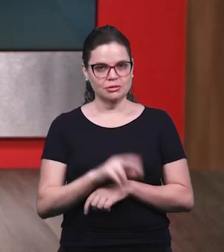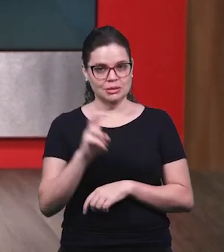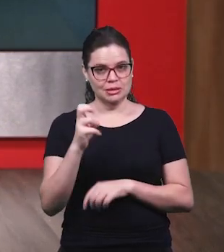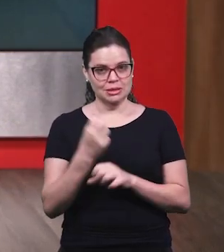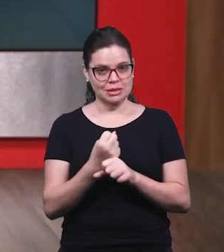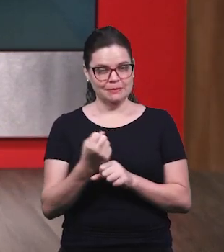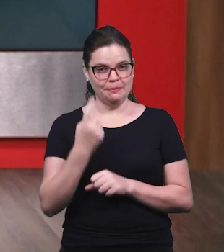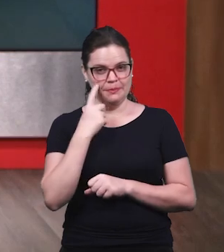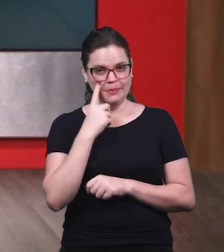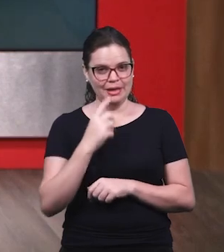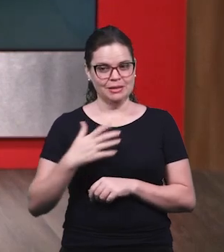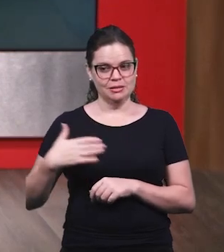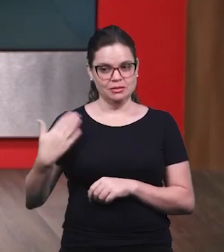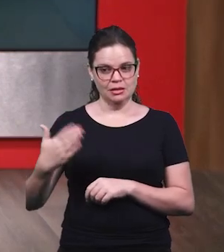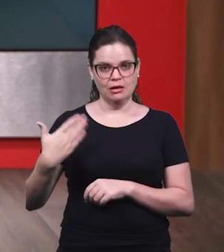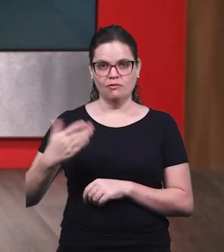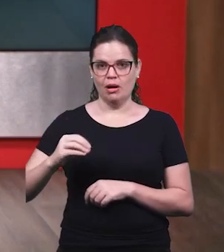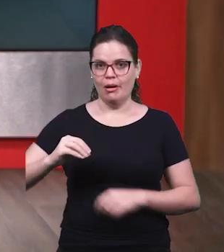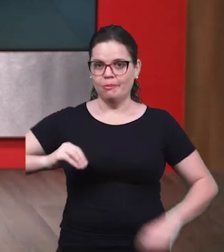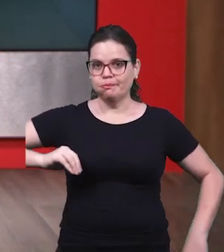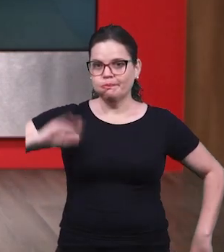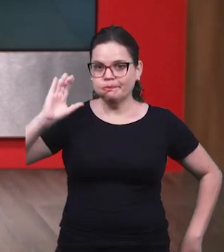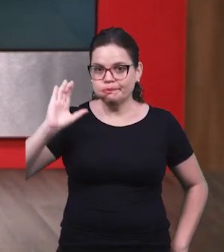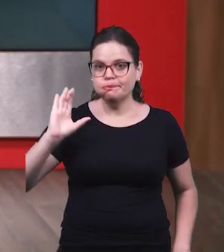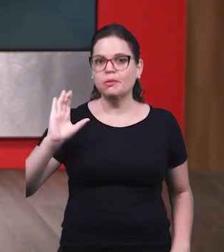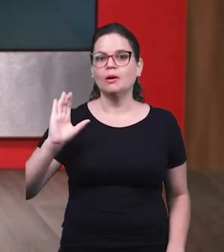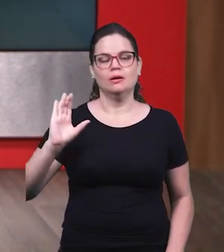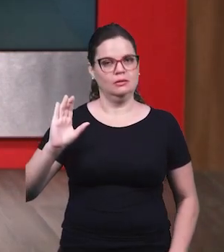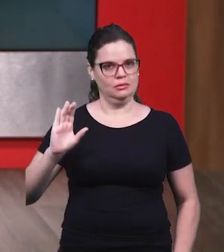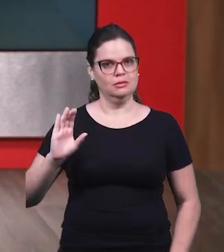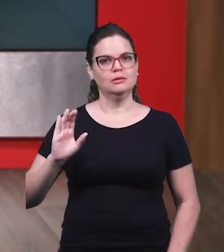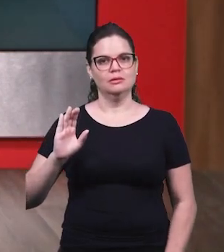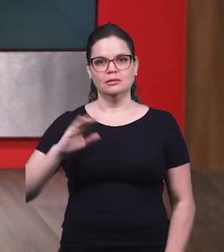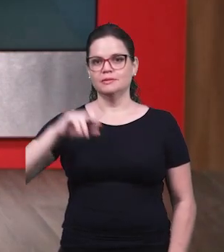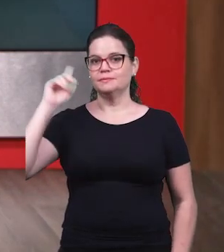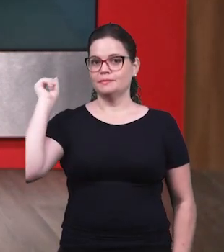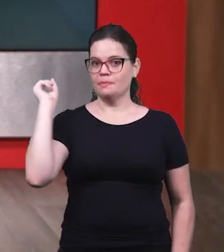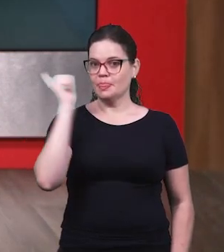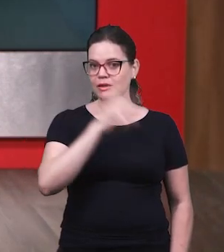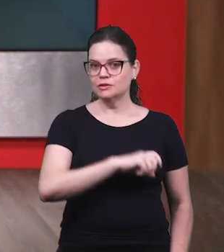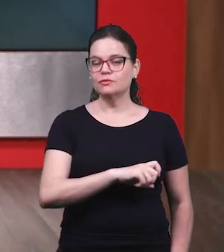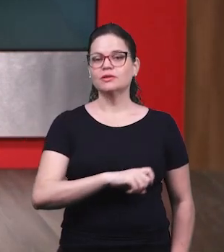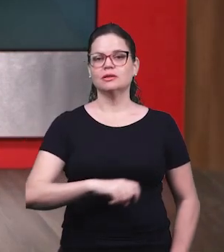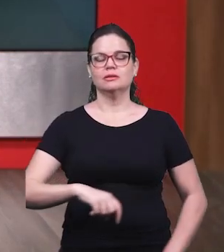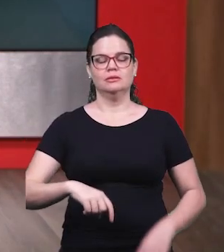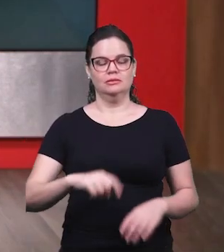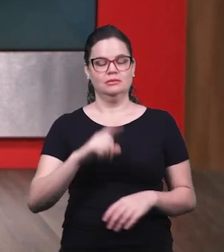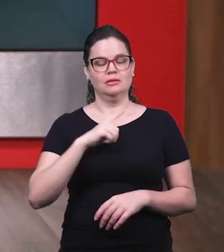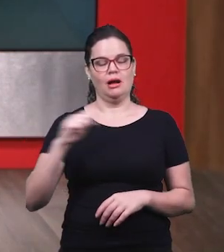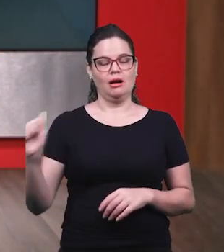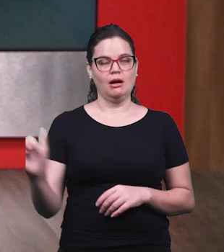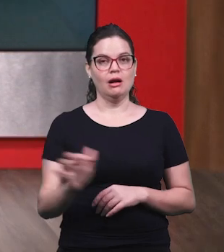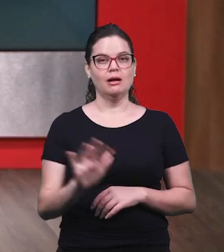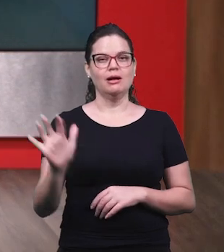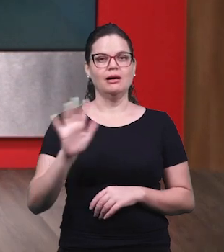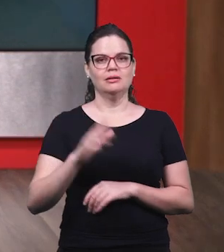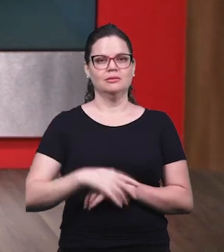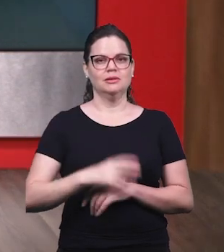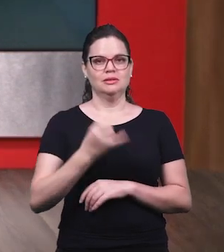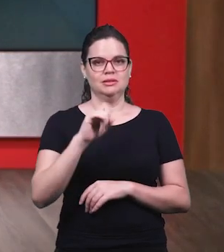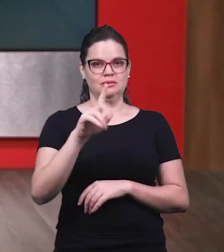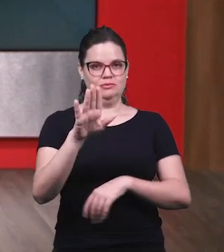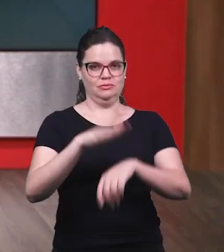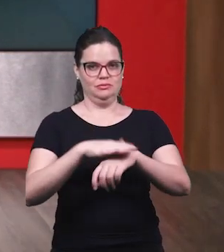anos, vai pensar nisso, né? Para você ver como é que isso muda. Pega se você tiver um